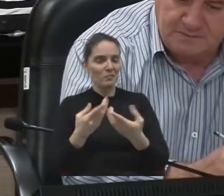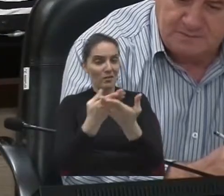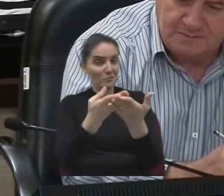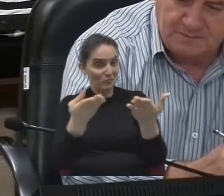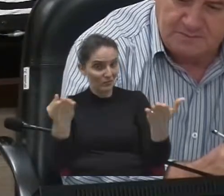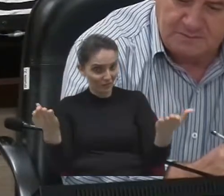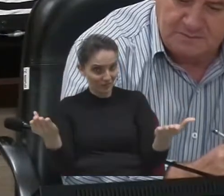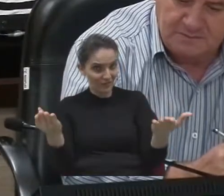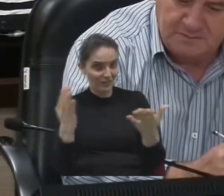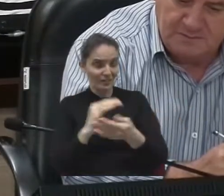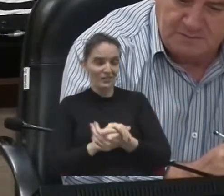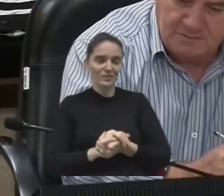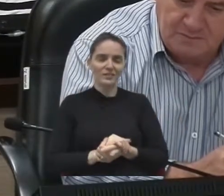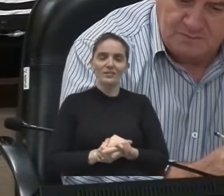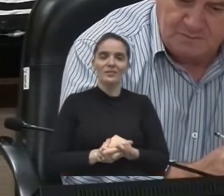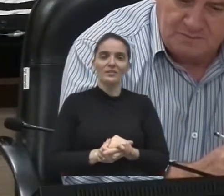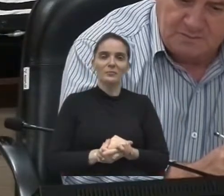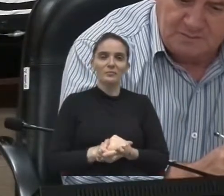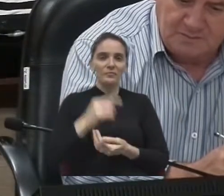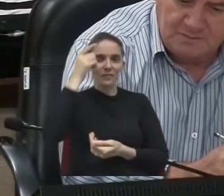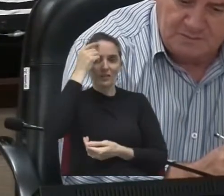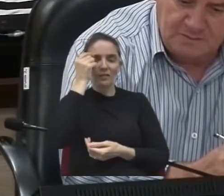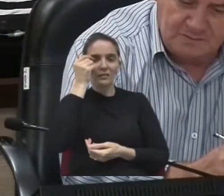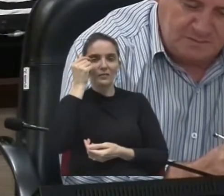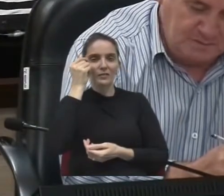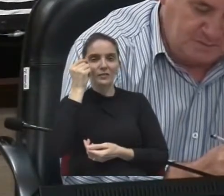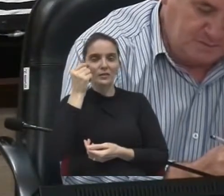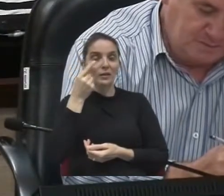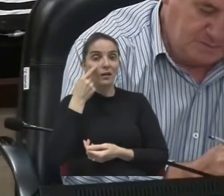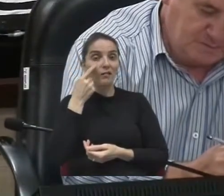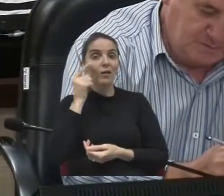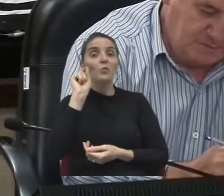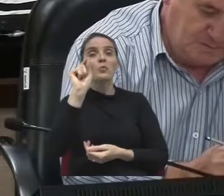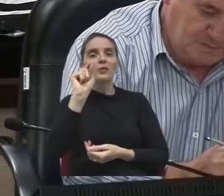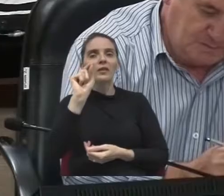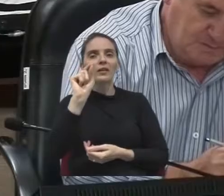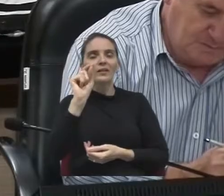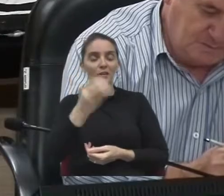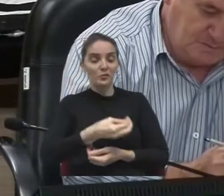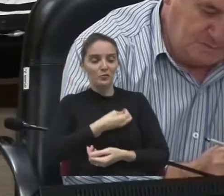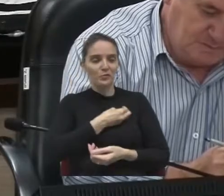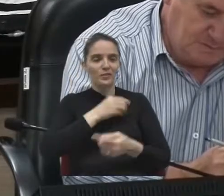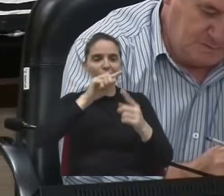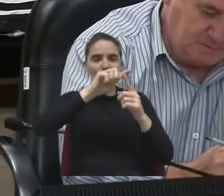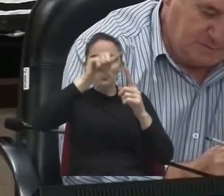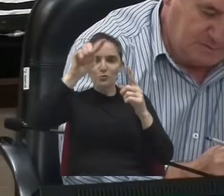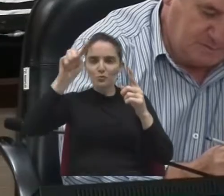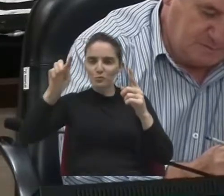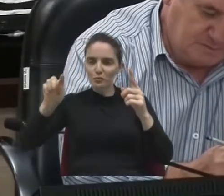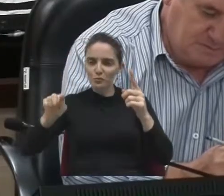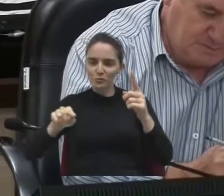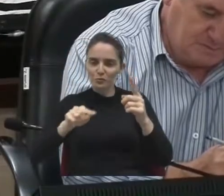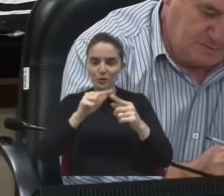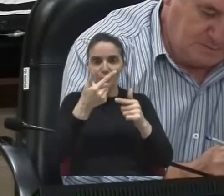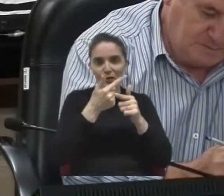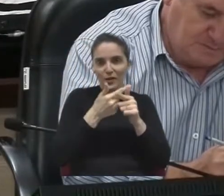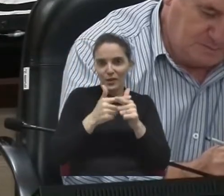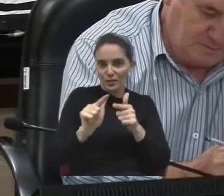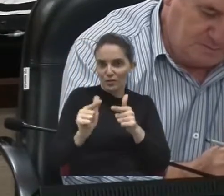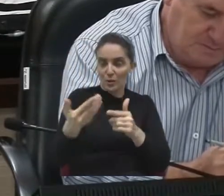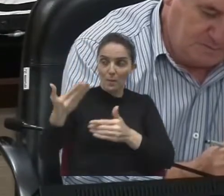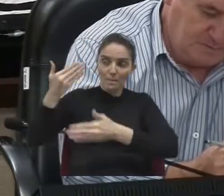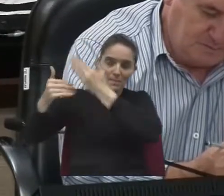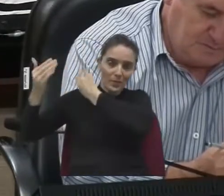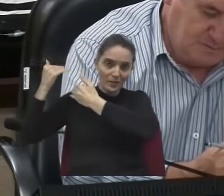eu vejo o ciclo da vida. Nós dividimos a nossa vida em passado, presente